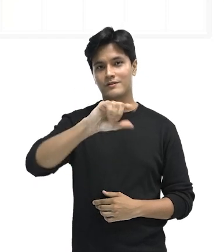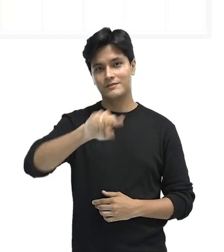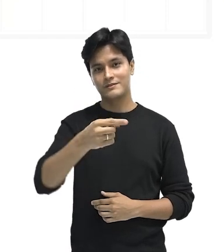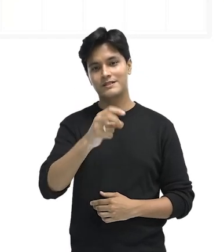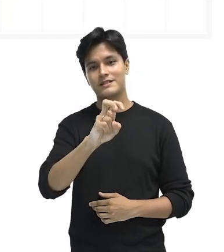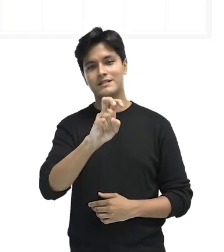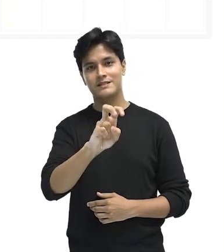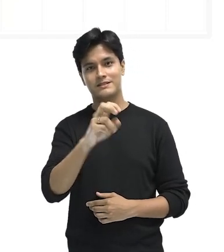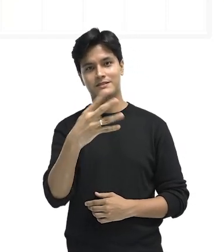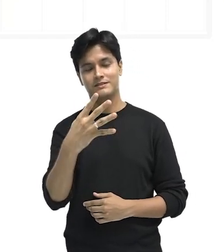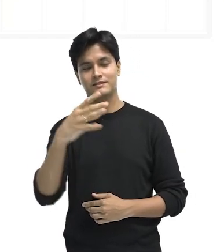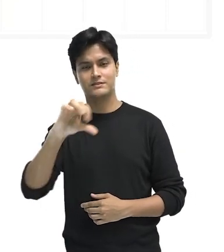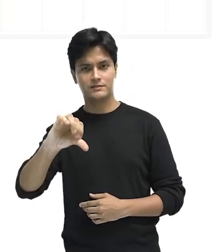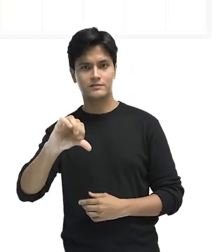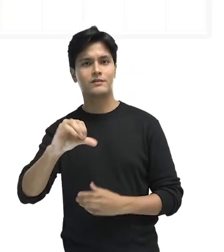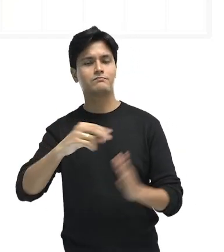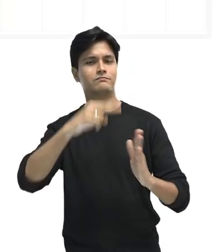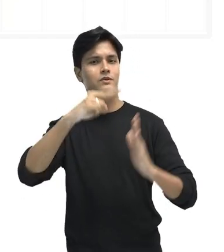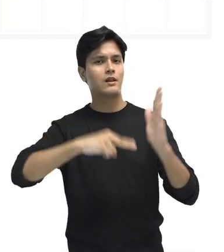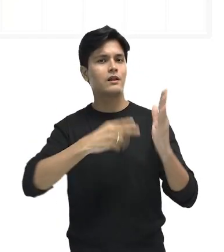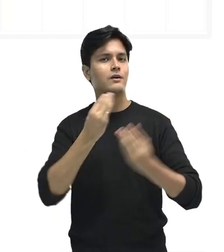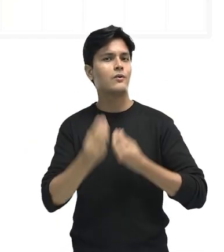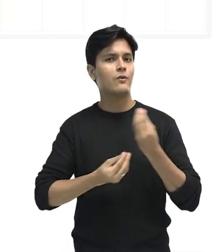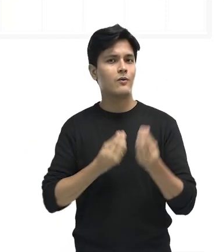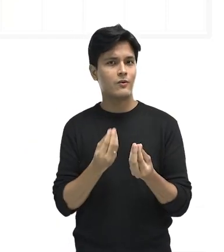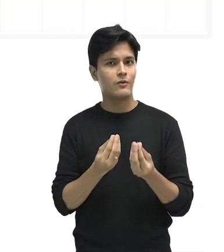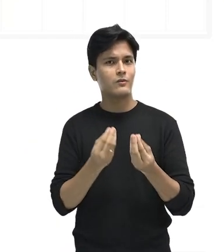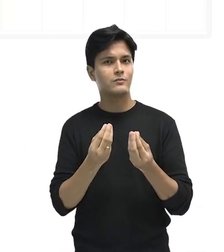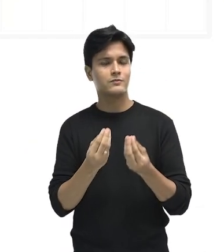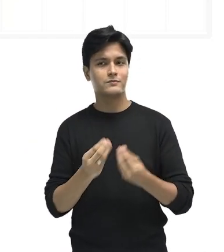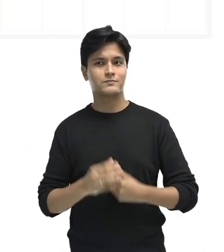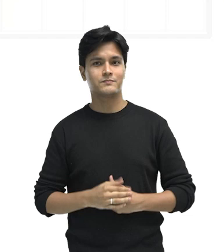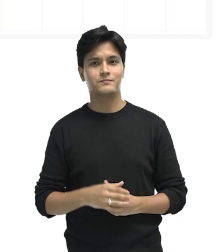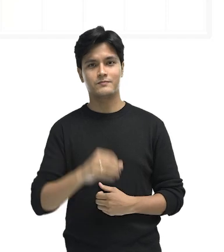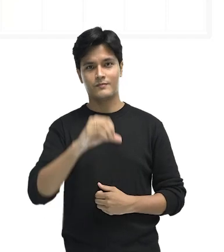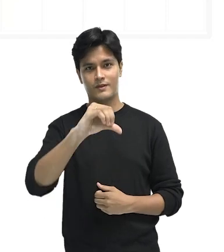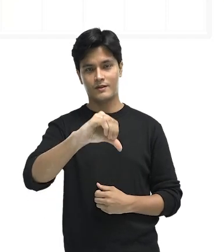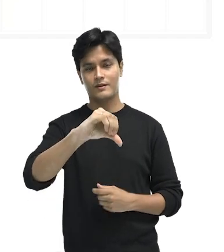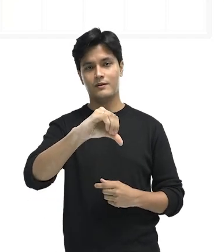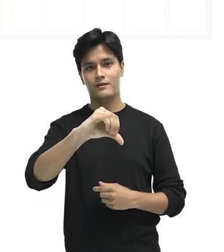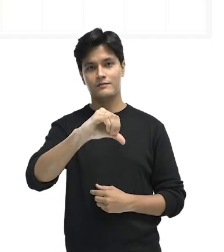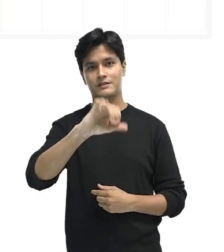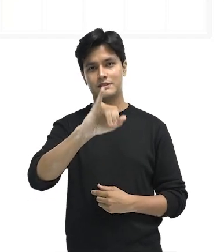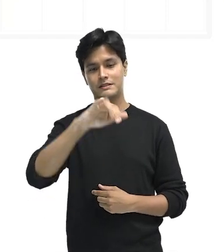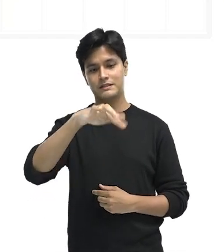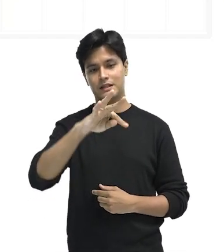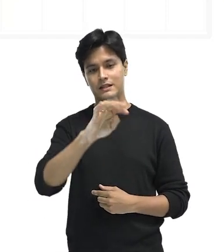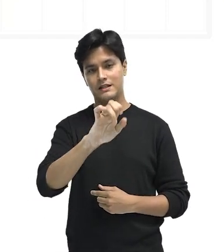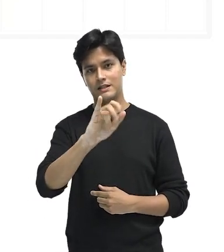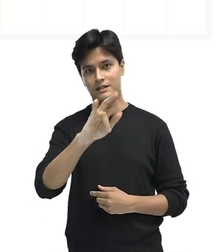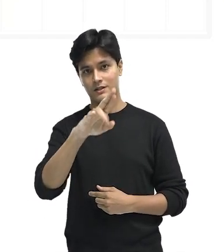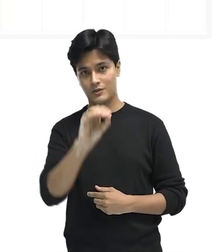9,549. Como é que a gente faz a leitura desse número? Vamos lá, 9 inteiros,